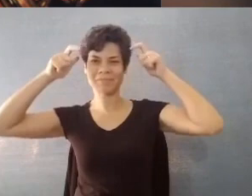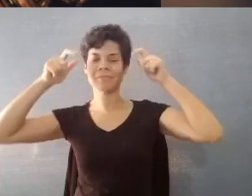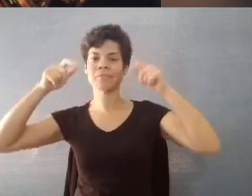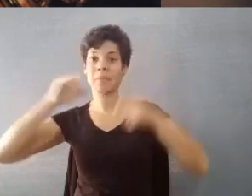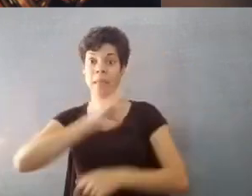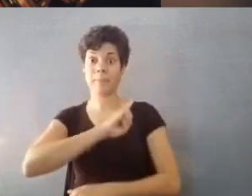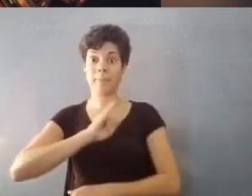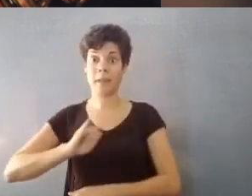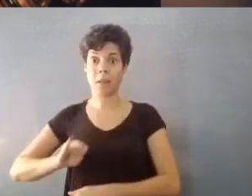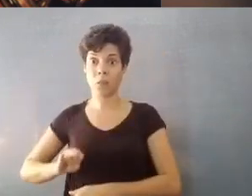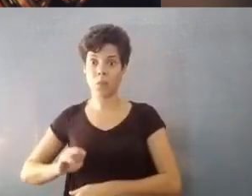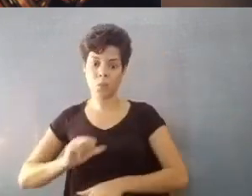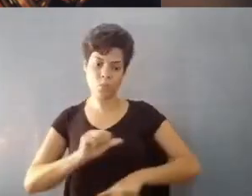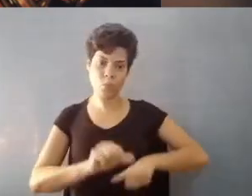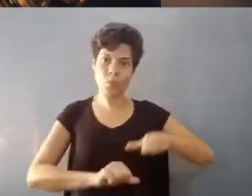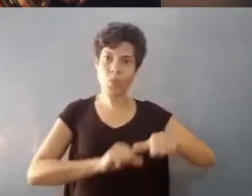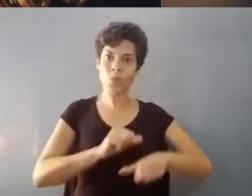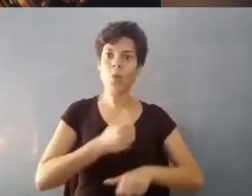presidente?